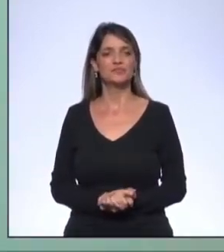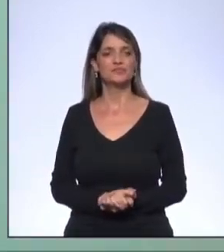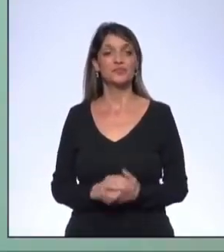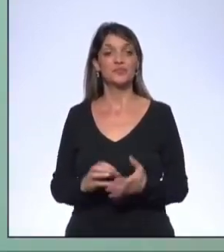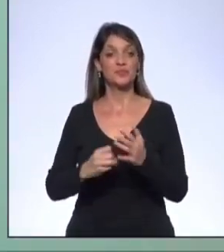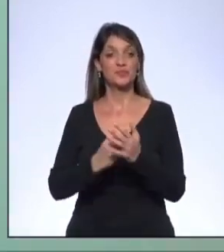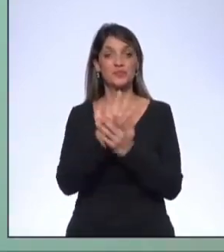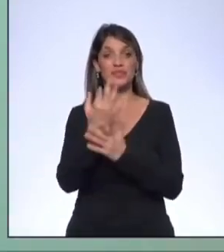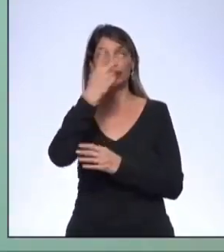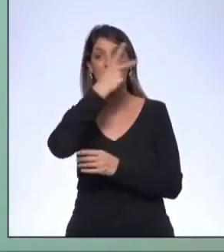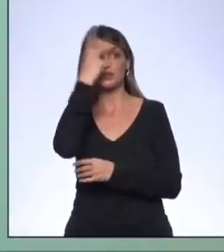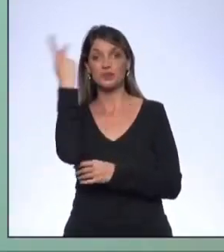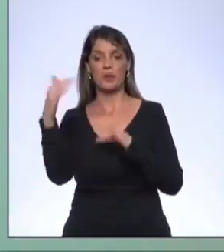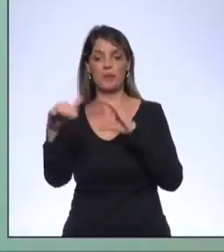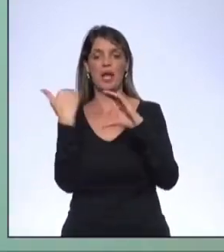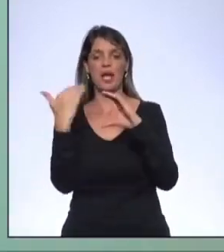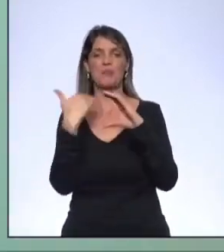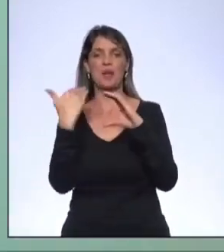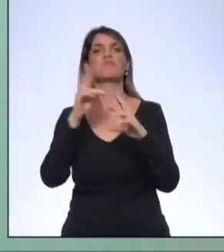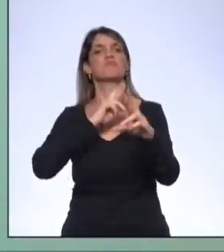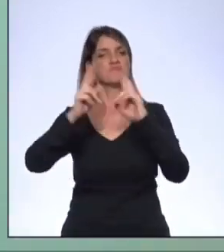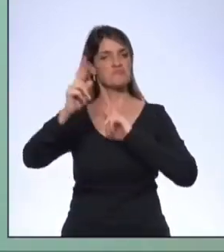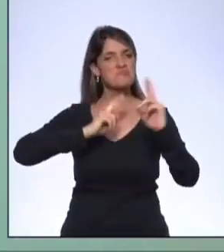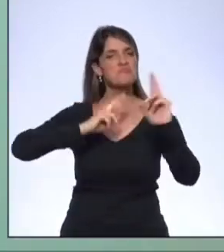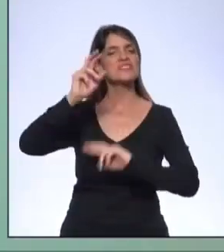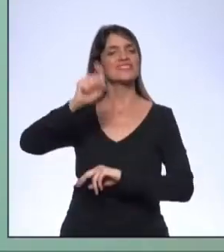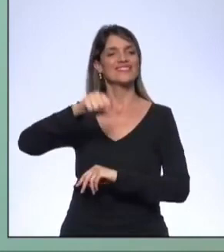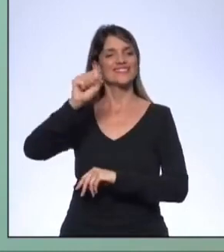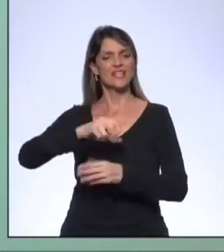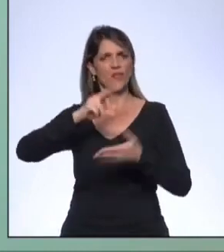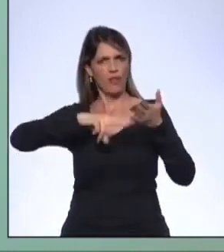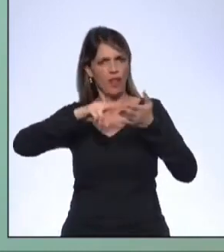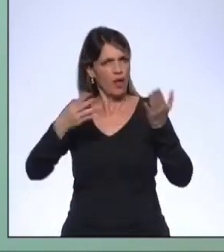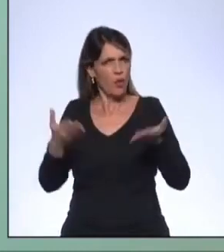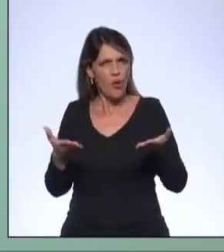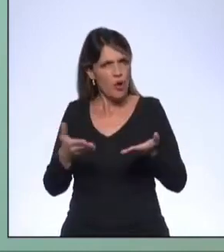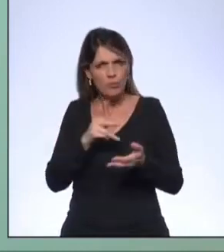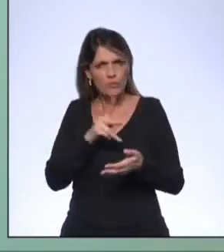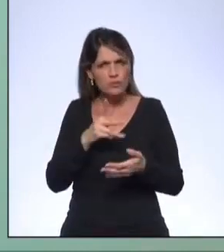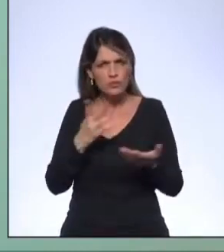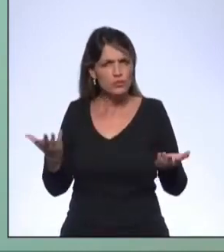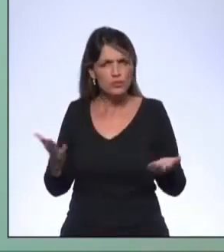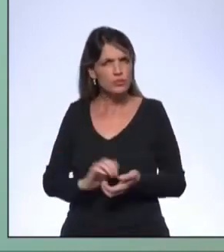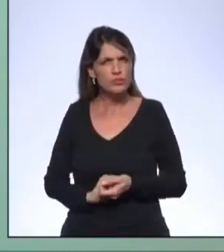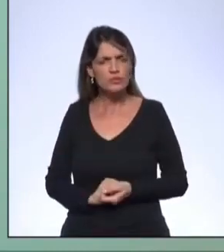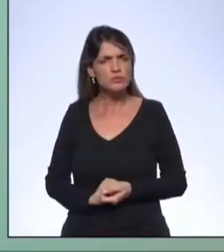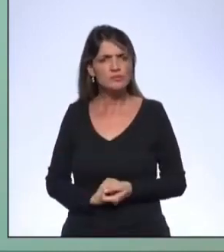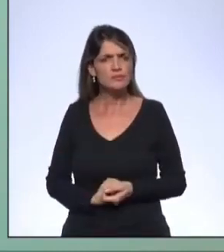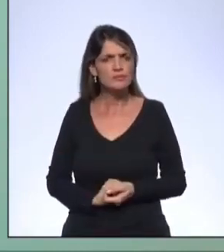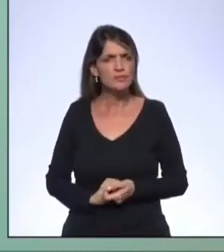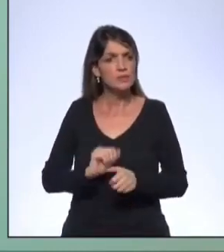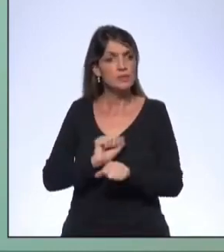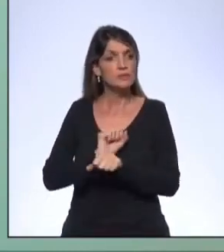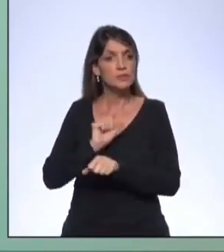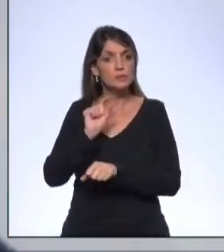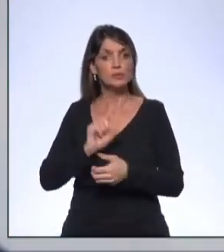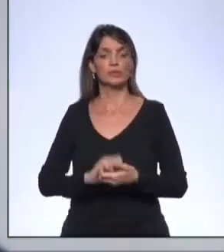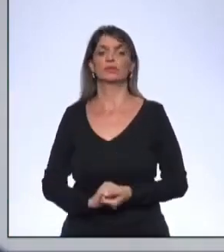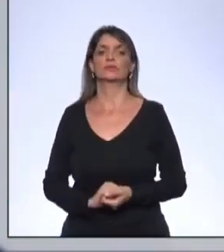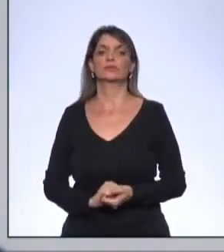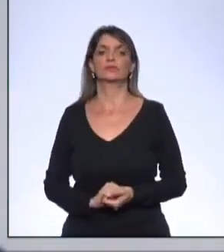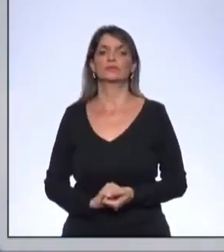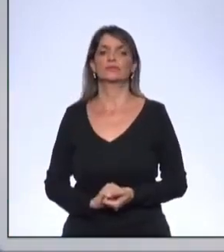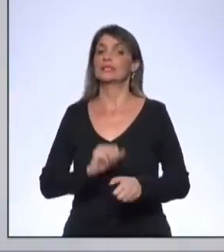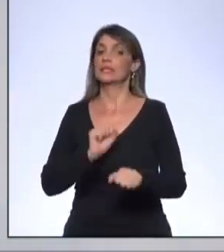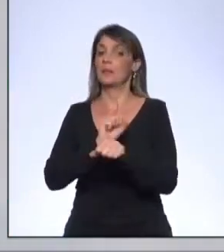pelo chat, sim, várias pessoas responderam. Você quer que eu leia agora, professora Luíse, as respostas ou a gente aguarda? Vamos